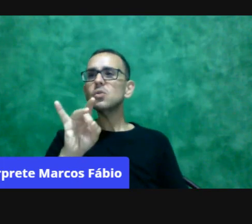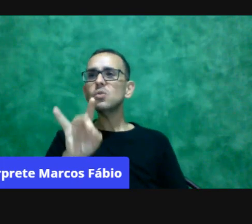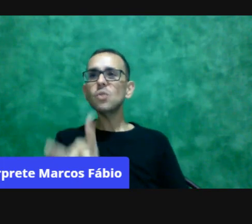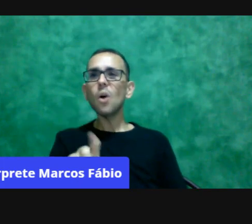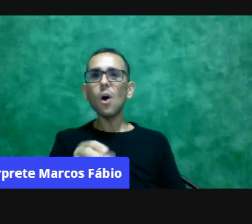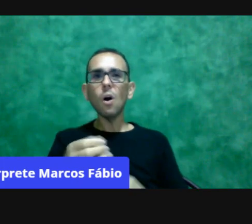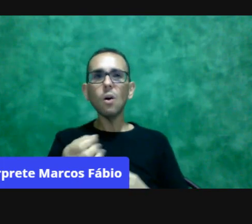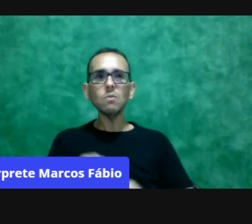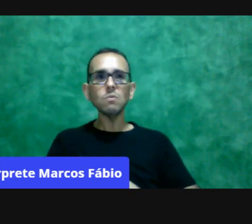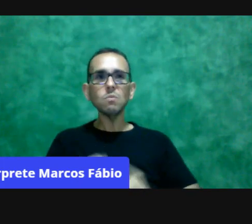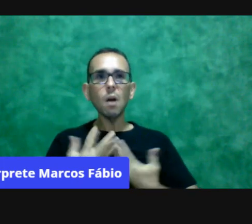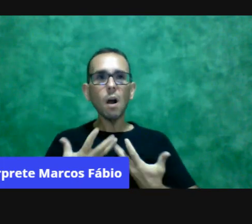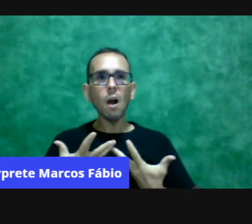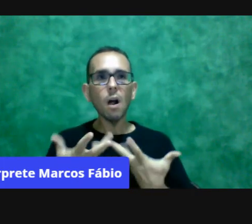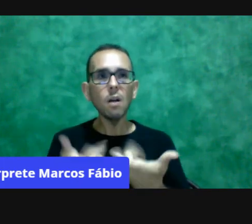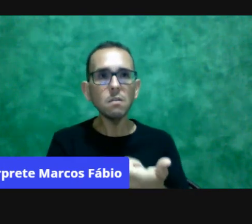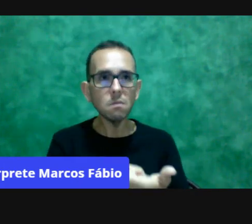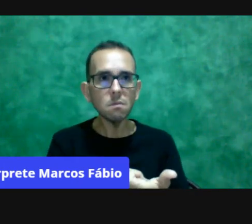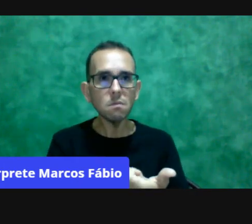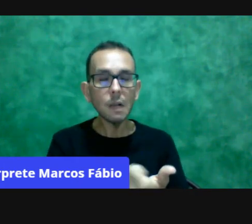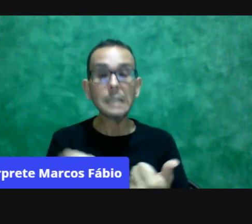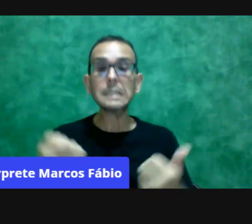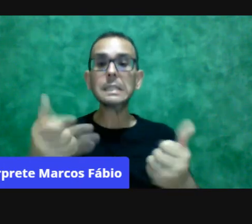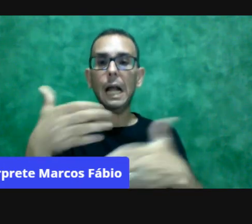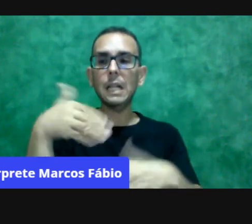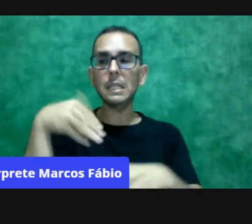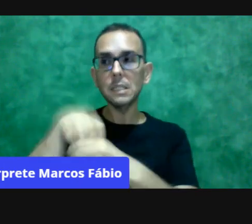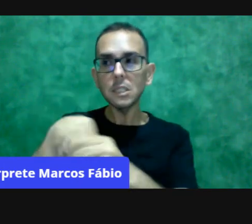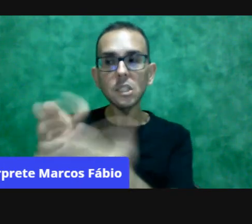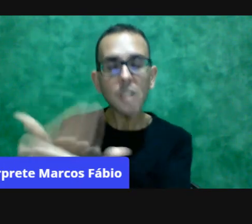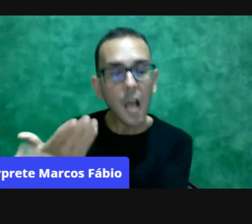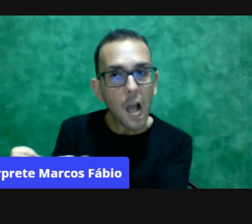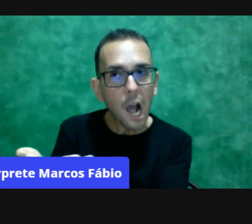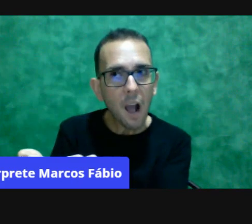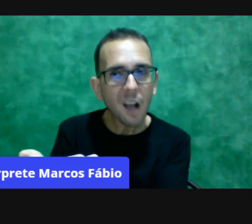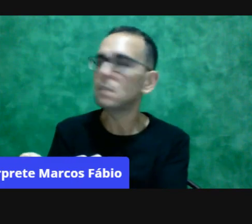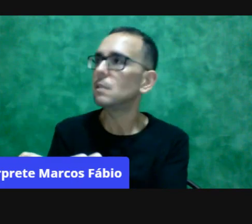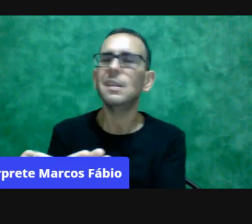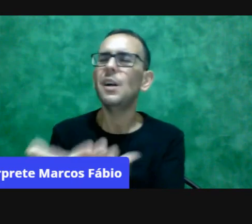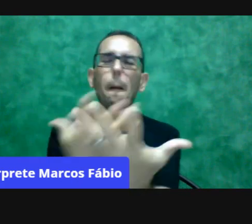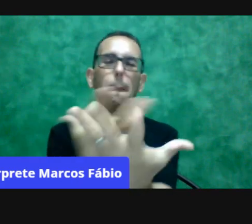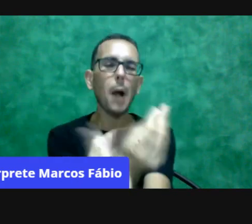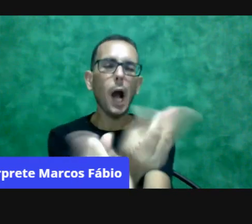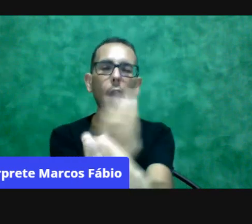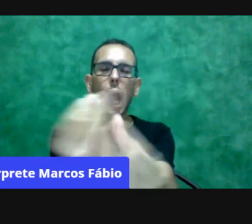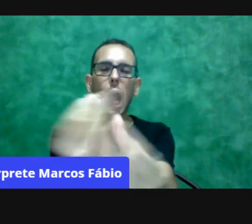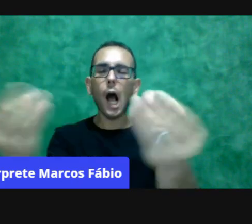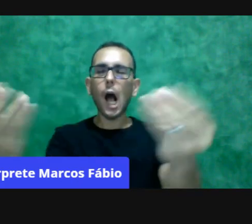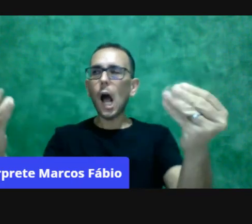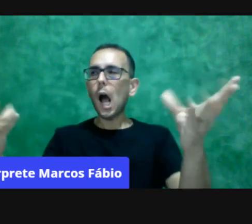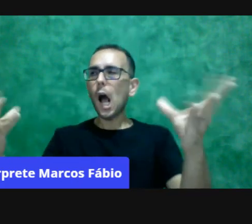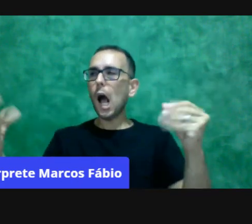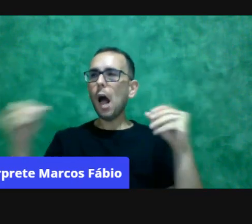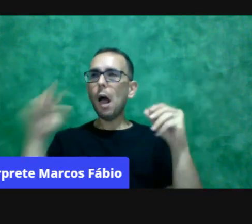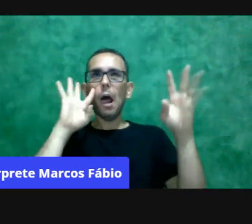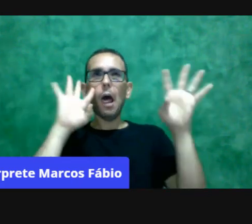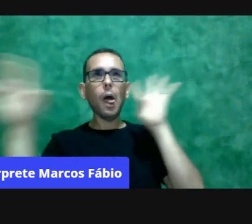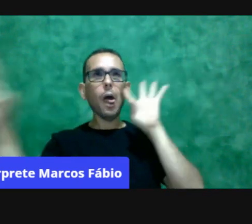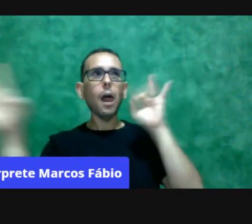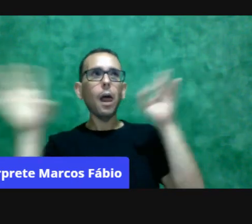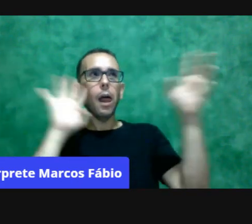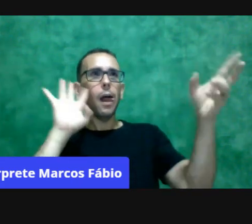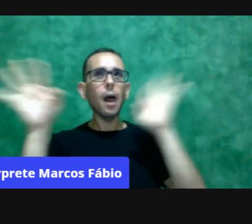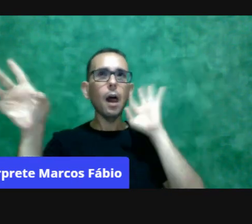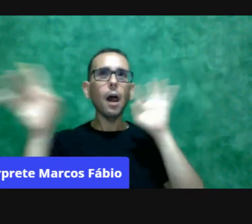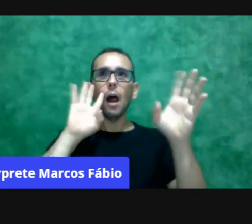dela. Quando a gente está na sala de aula, a criança tem milhões de estímulos, tirando a atenção dela do professor,